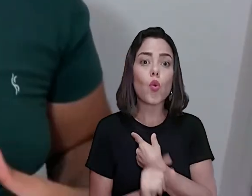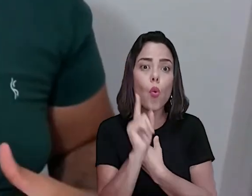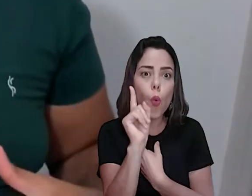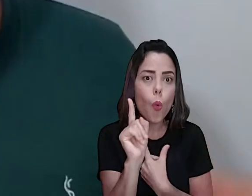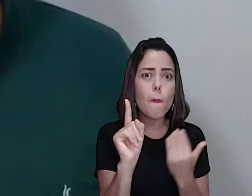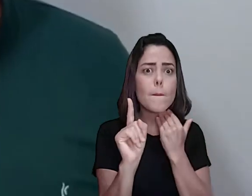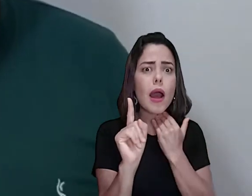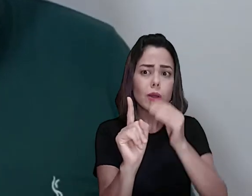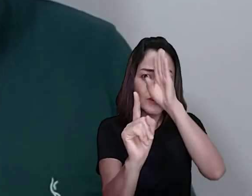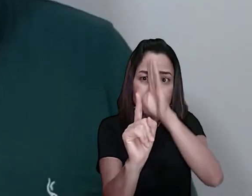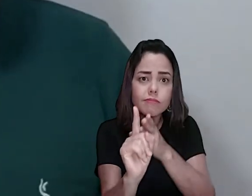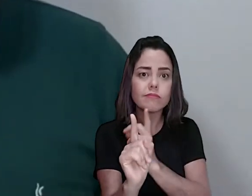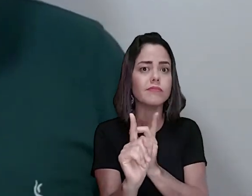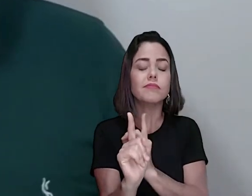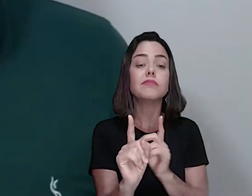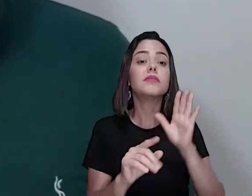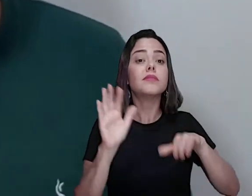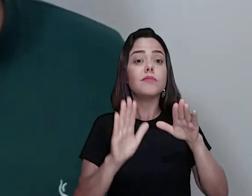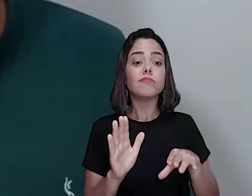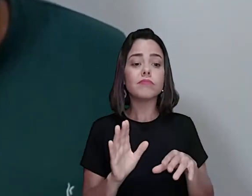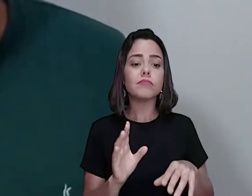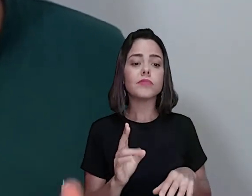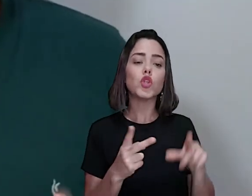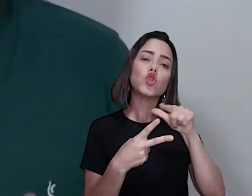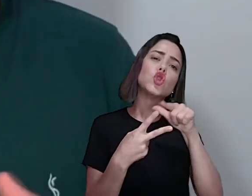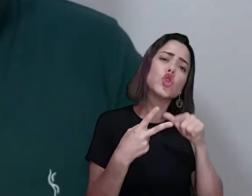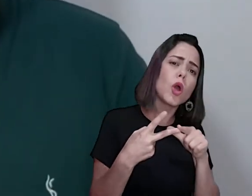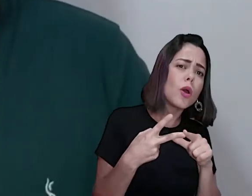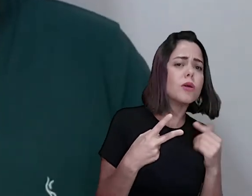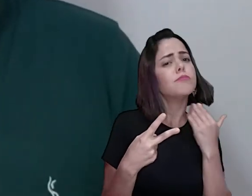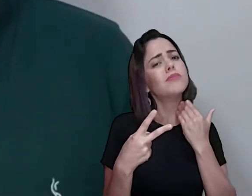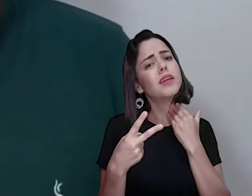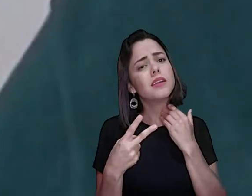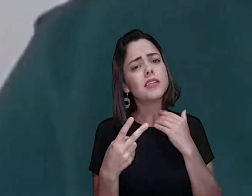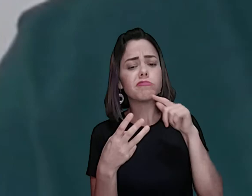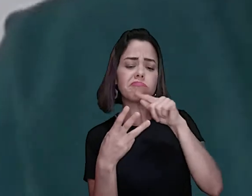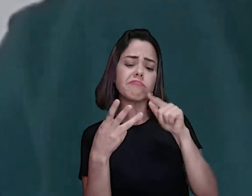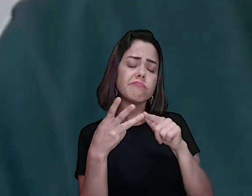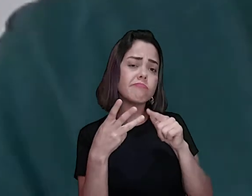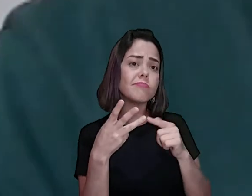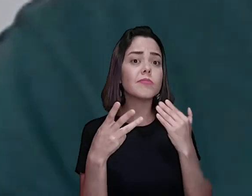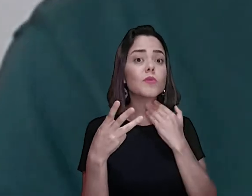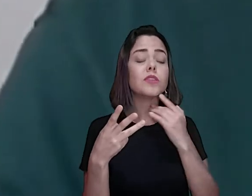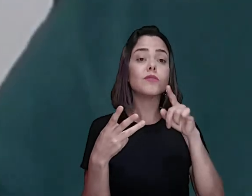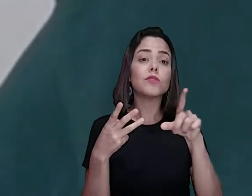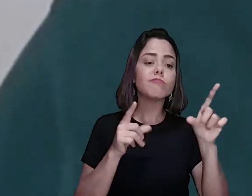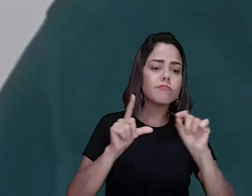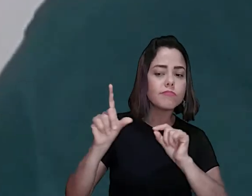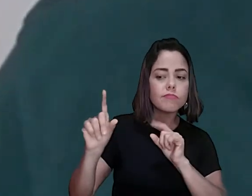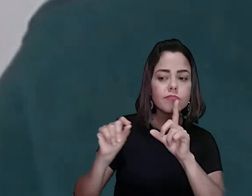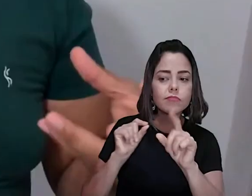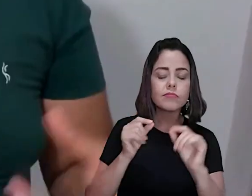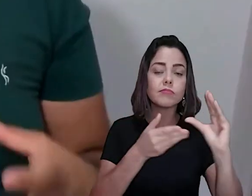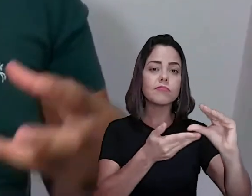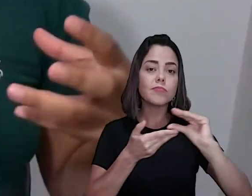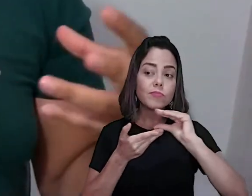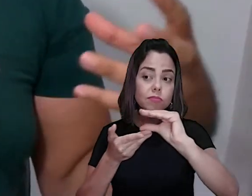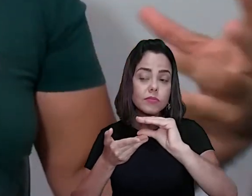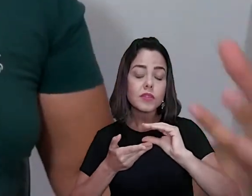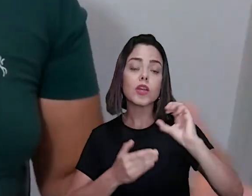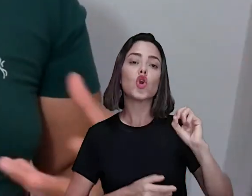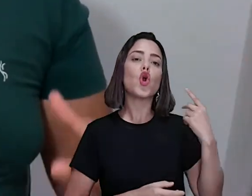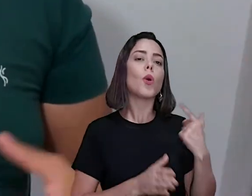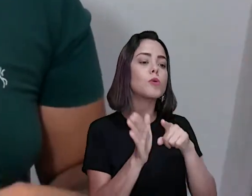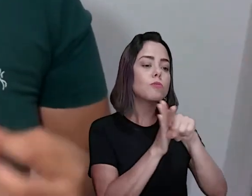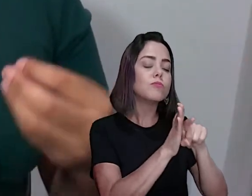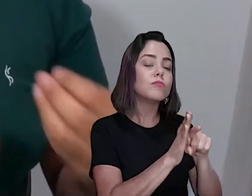único banco. É sempre bom você ter relacionamento com 2 ou até 3 bancos para você ter opções de crédito e poder